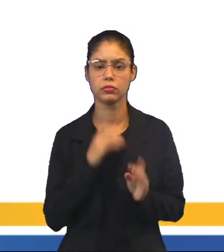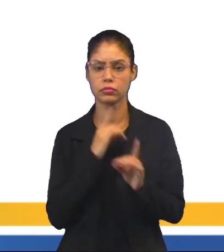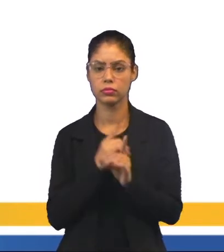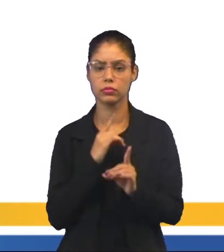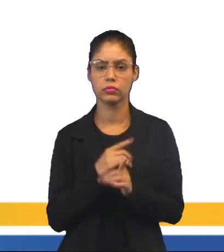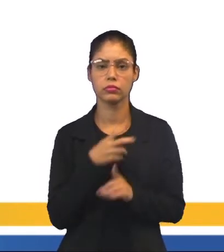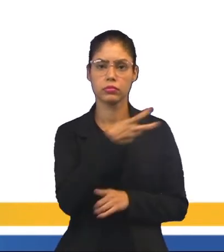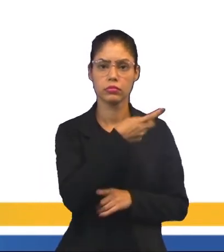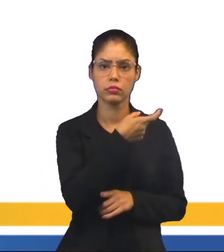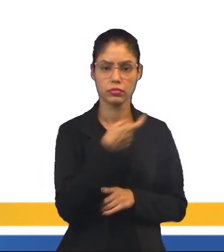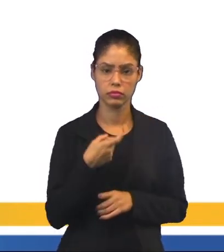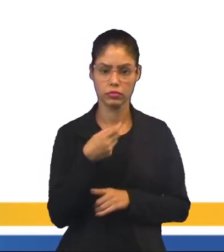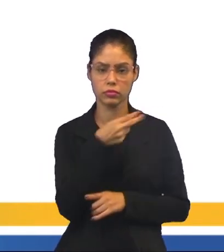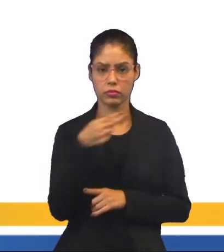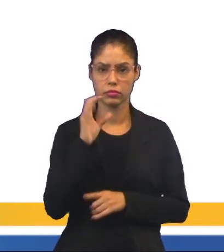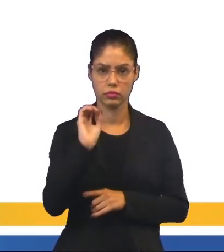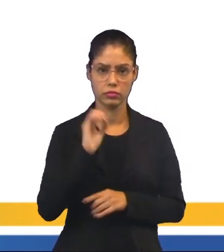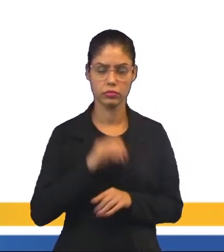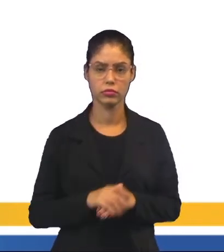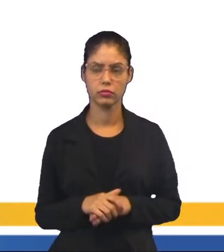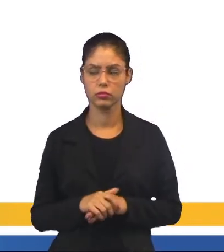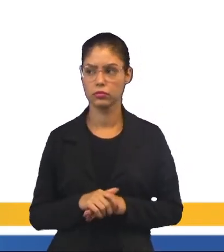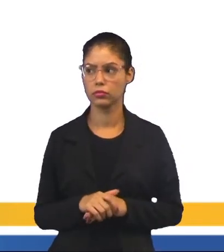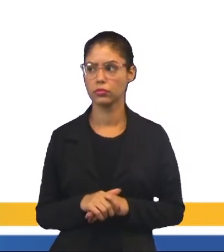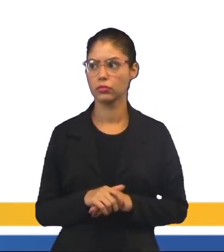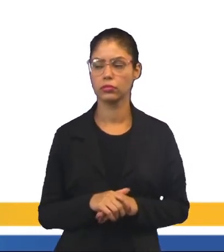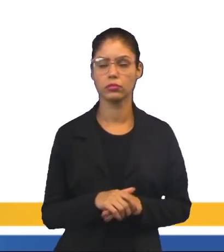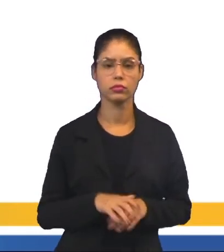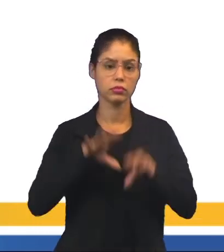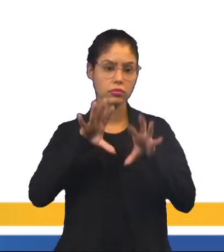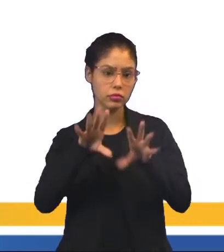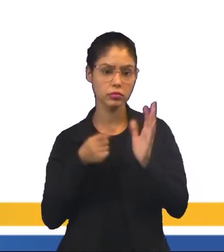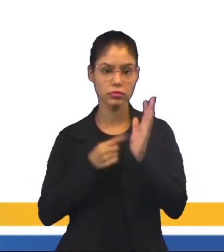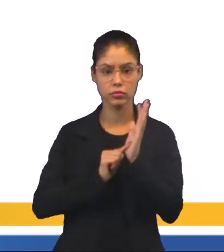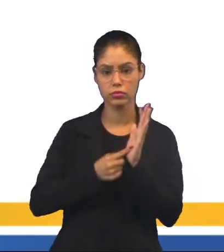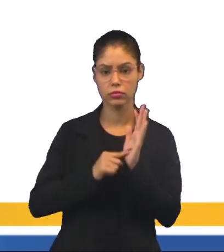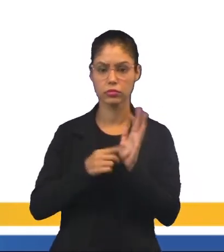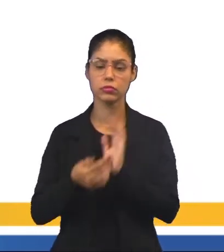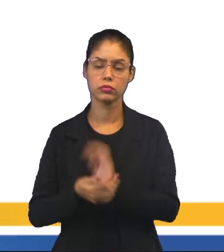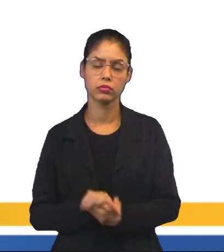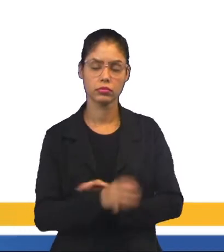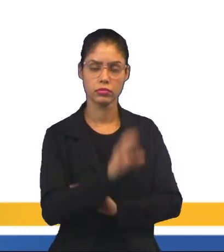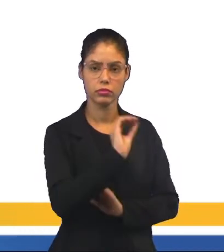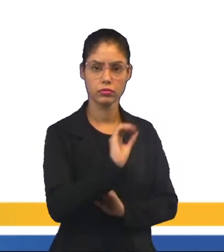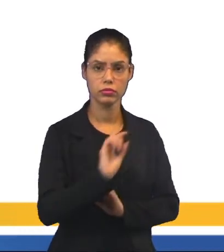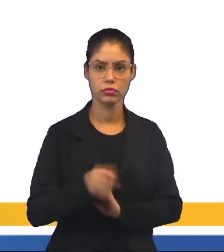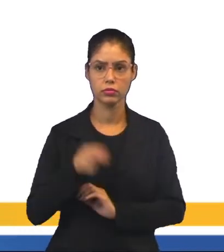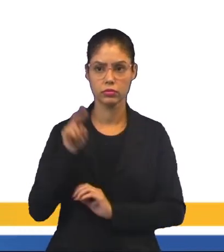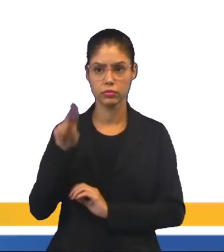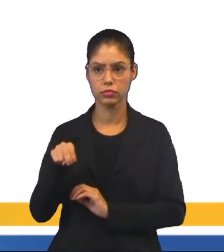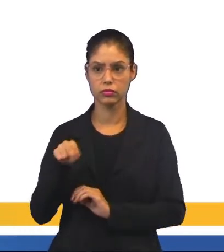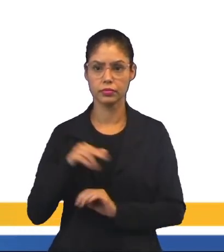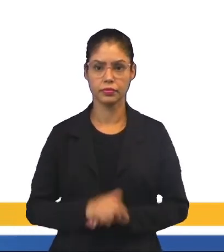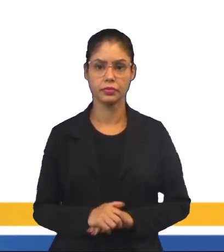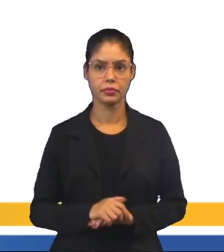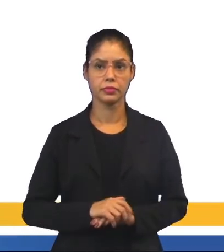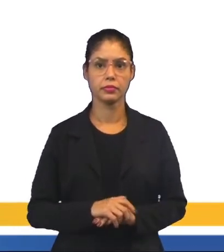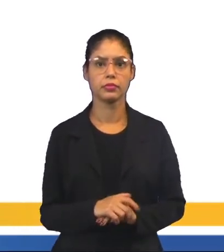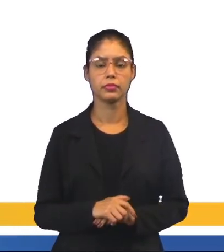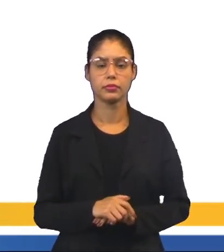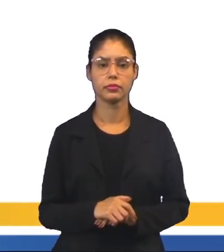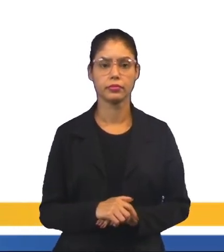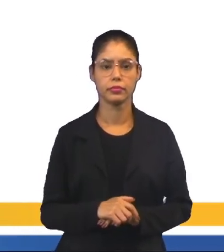verificado dizendo que o X é igual a 0. Logo, o ponto é 0 e N.